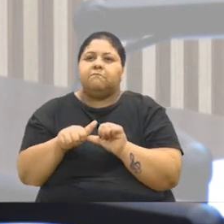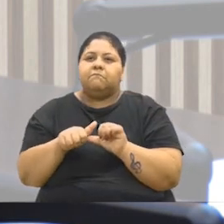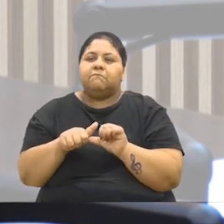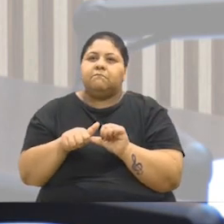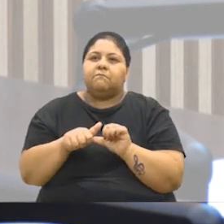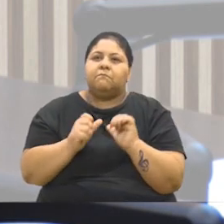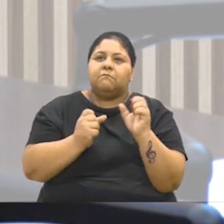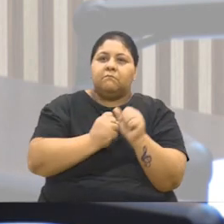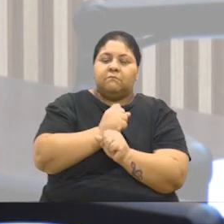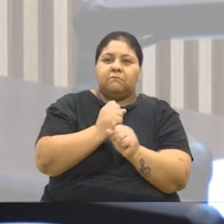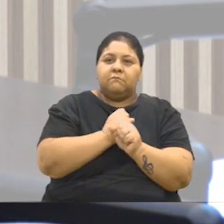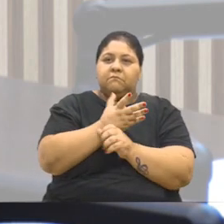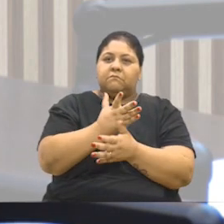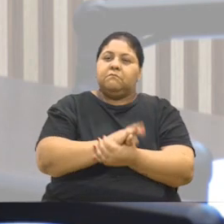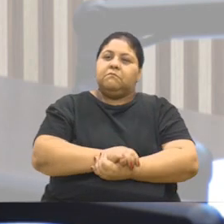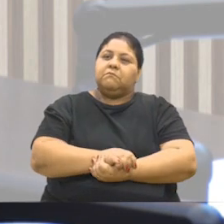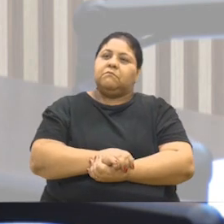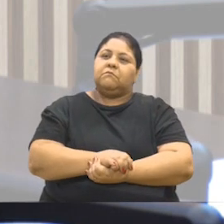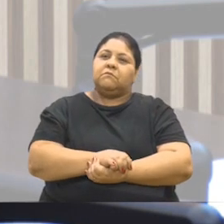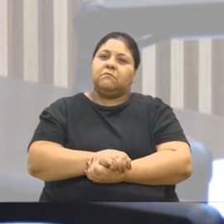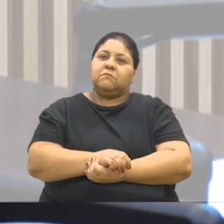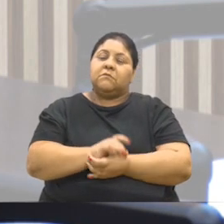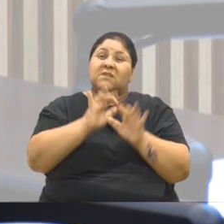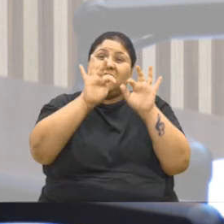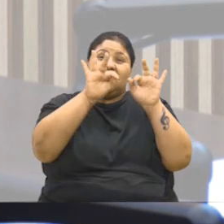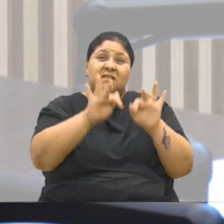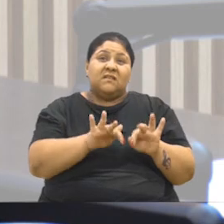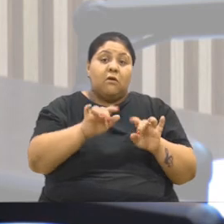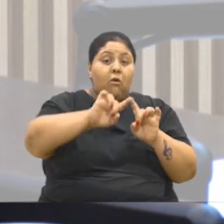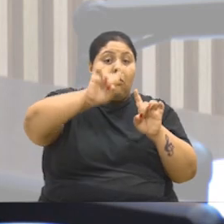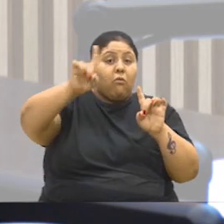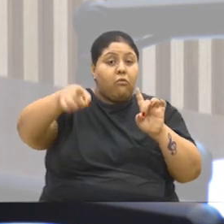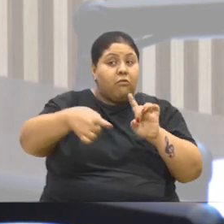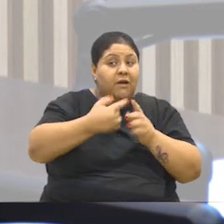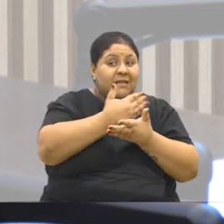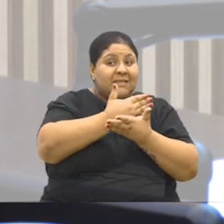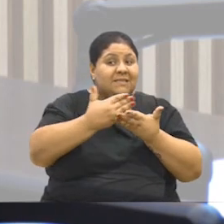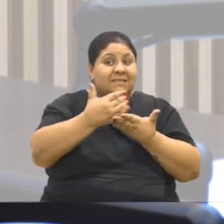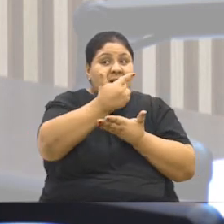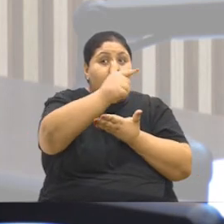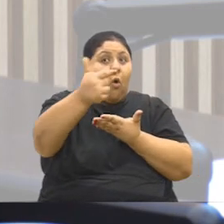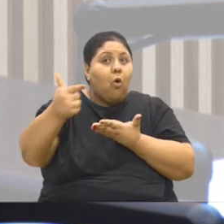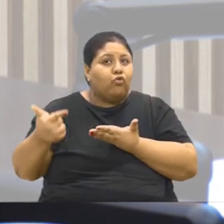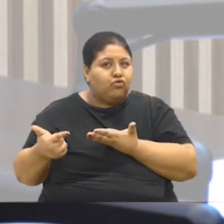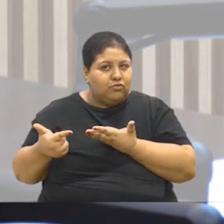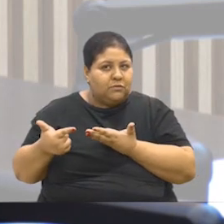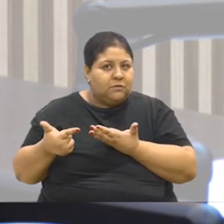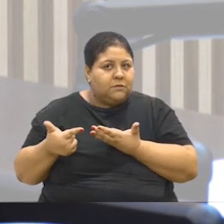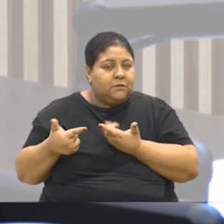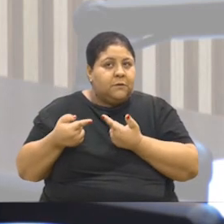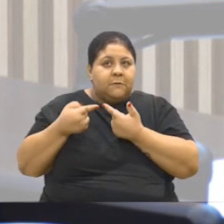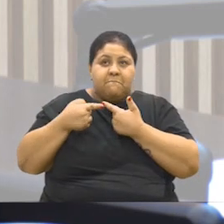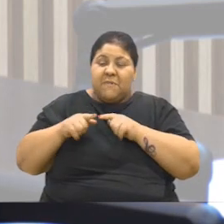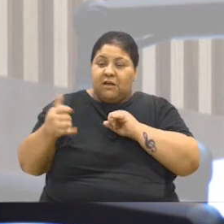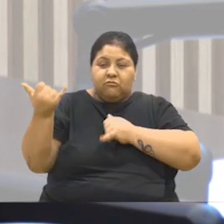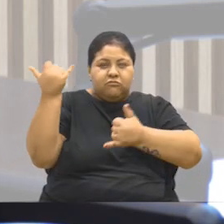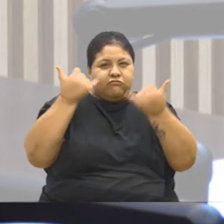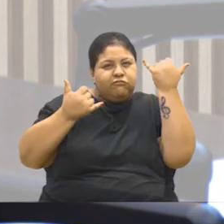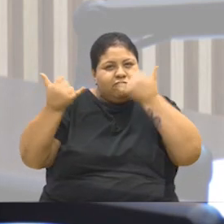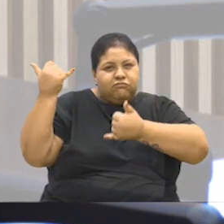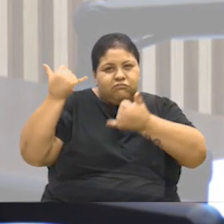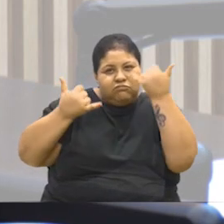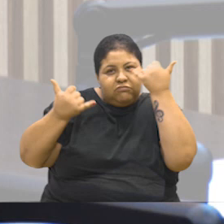transformações. É um ano em que a gente vai encerrar muitos ciclos e iniciar outros. Mas toda